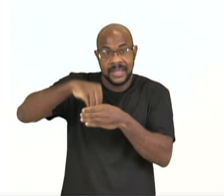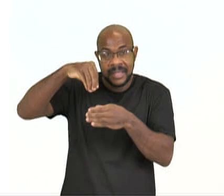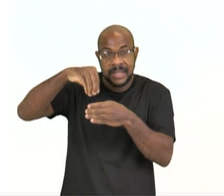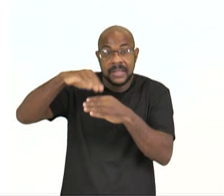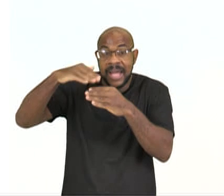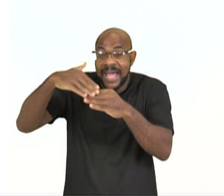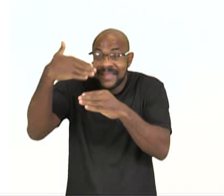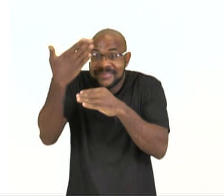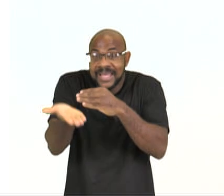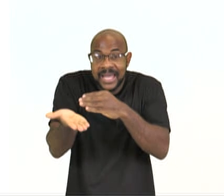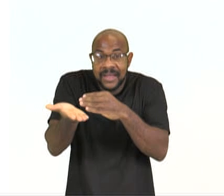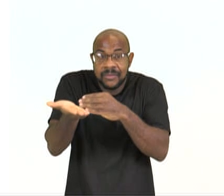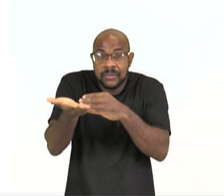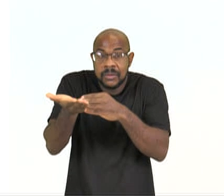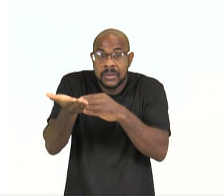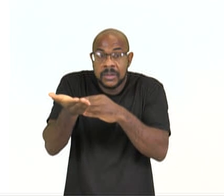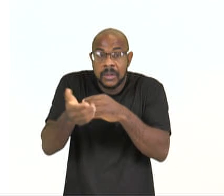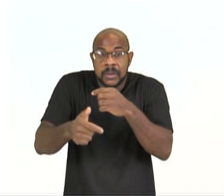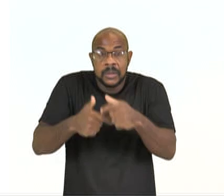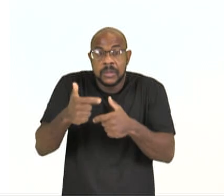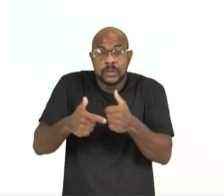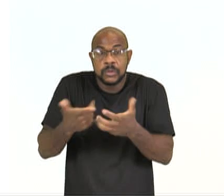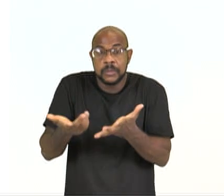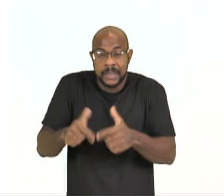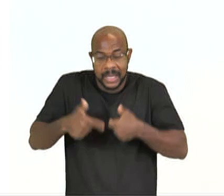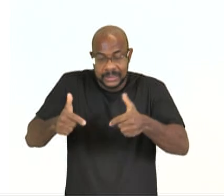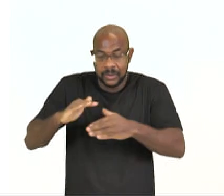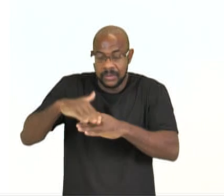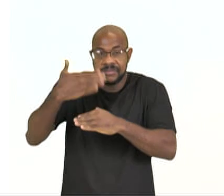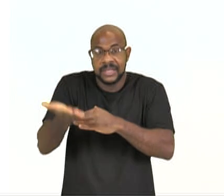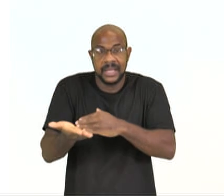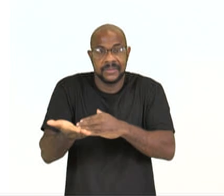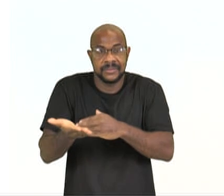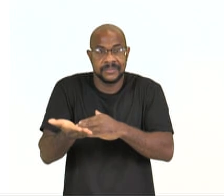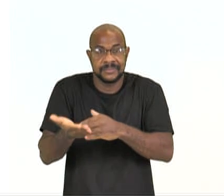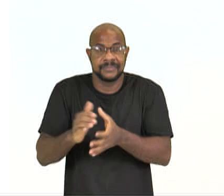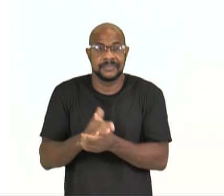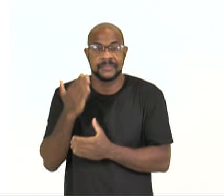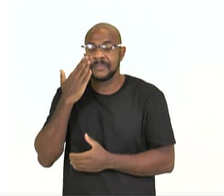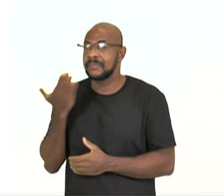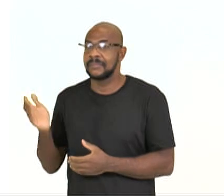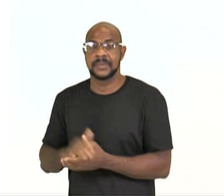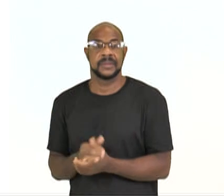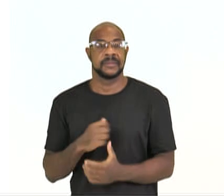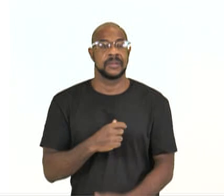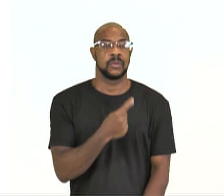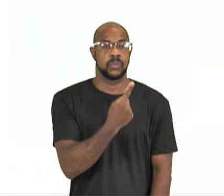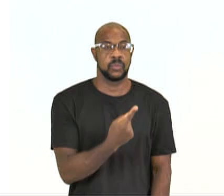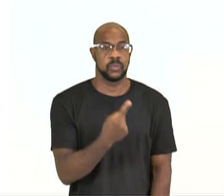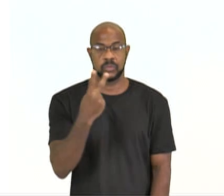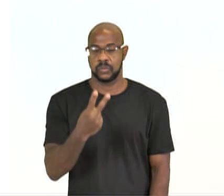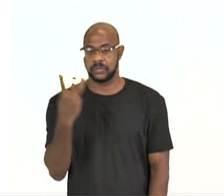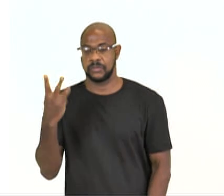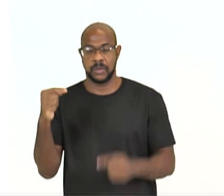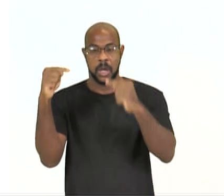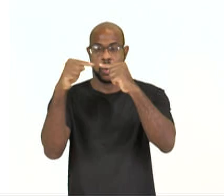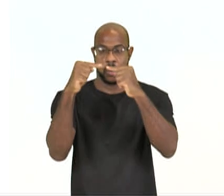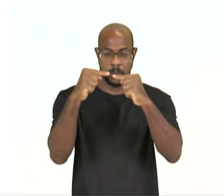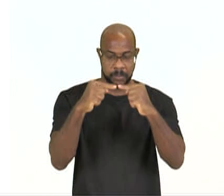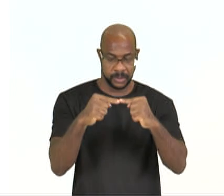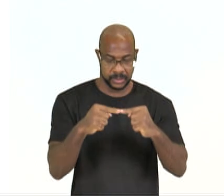relevo, vocês vão relacionar. Então, nós temos ali, número 1, erosão pluvial, número 2, erosão fluvial, e número